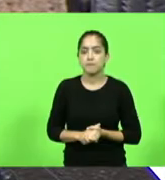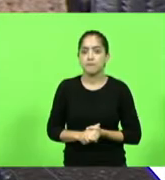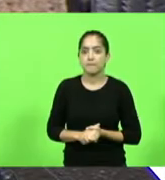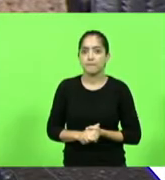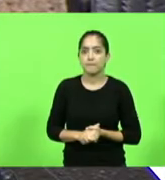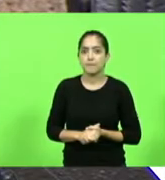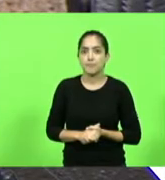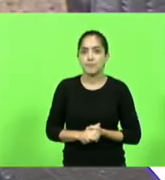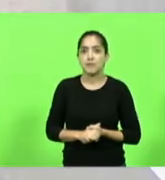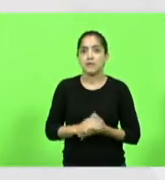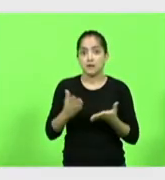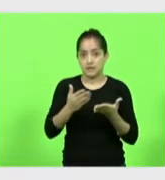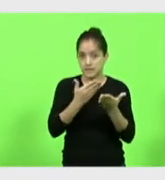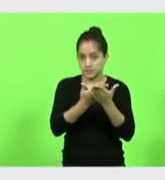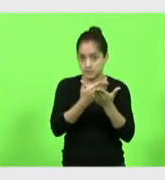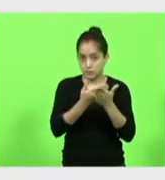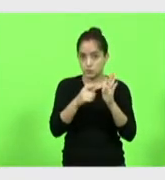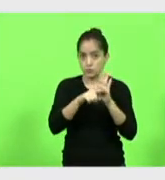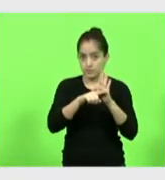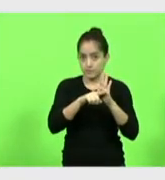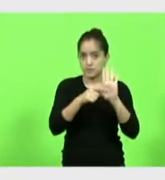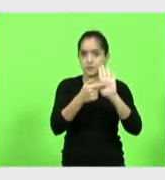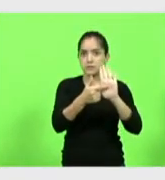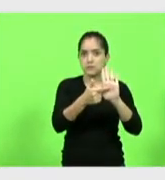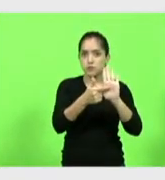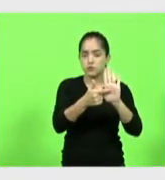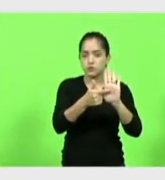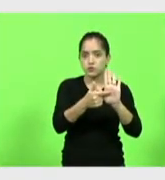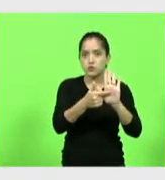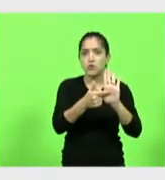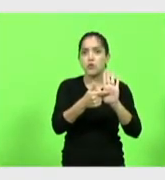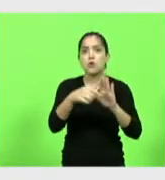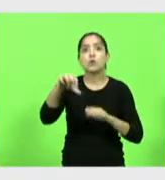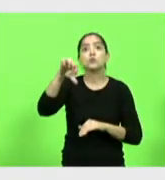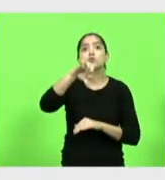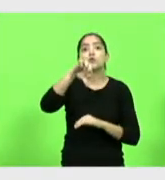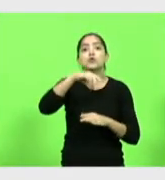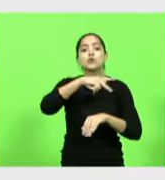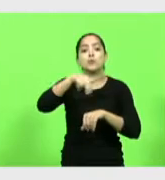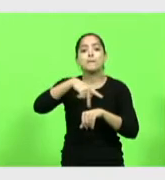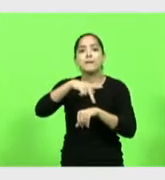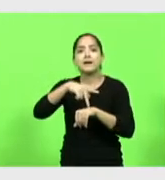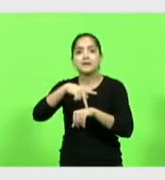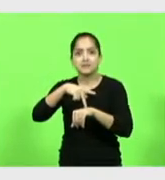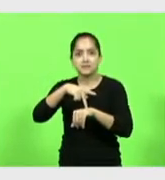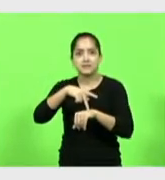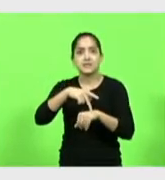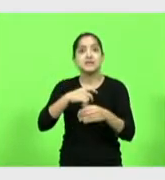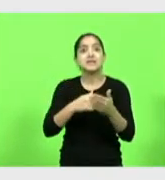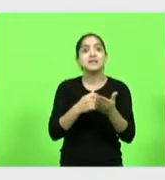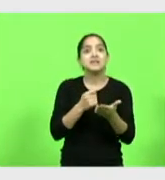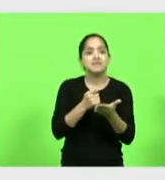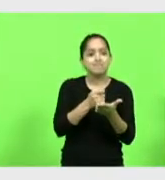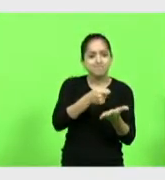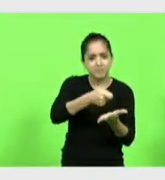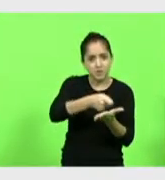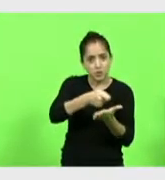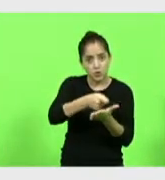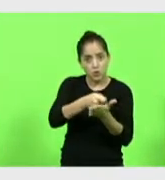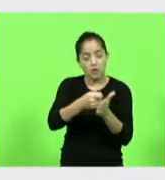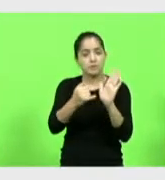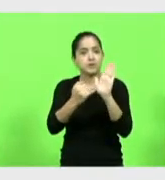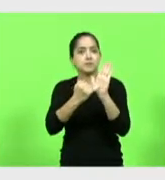E esse mesmo estudo também, ele mostra que somos o nono país que mais cobra impostos no mundo. É curioso isso,